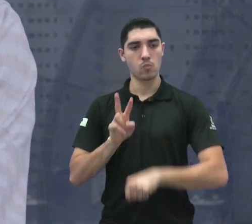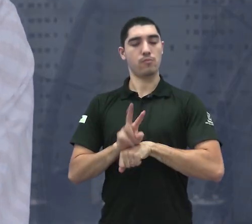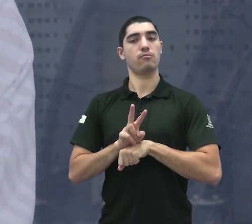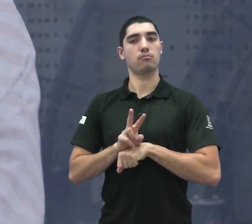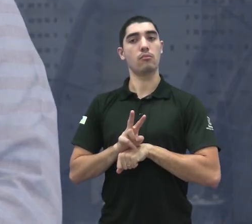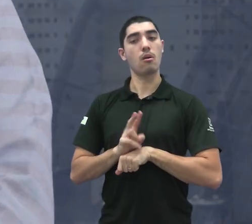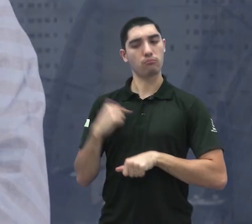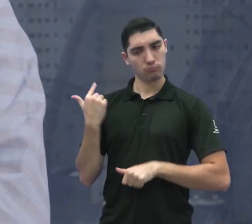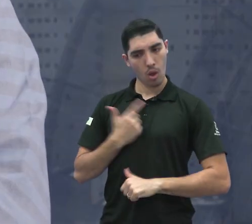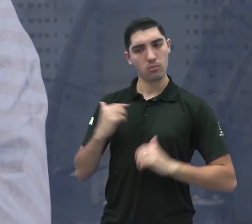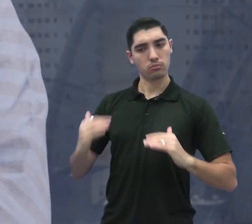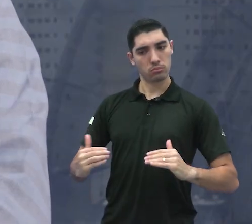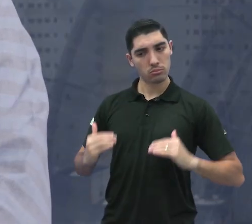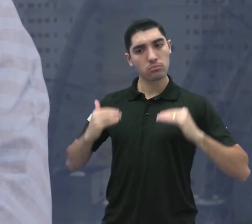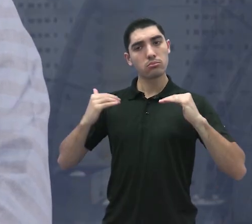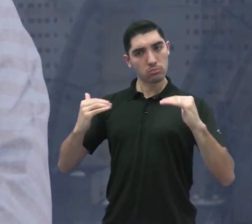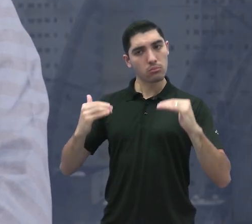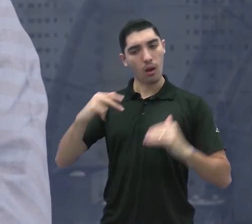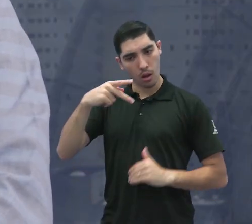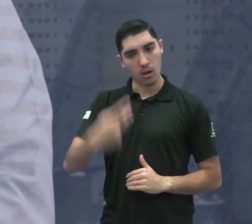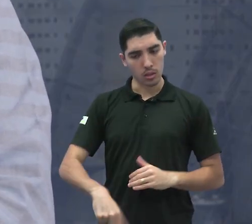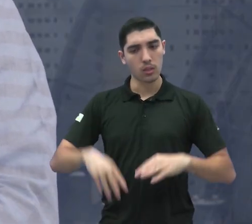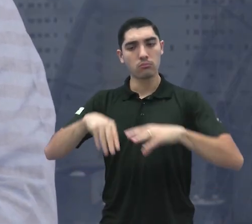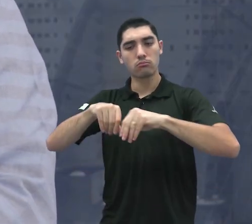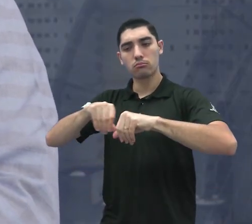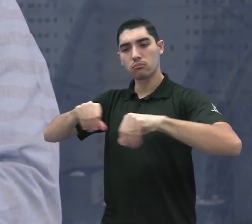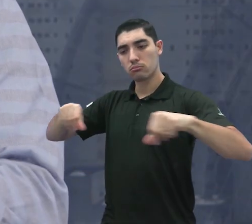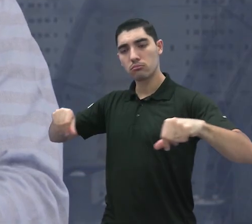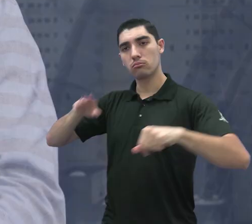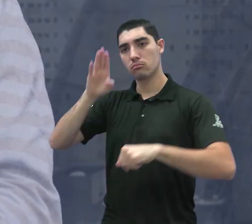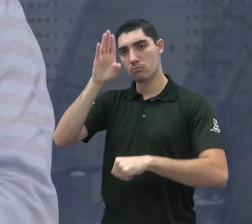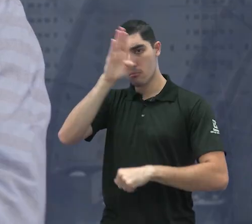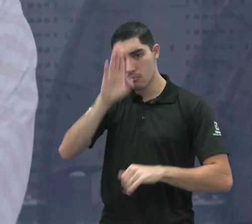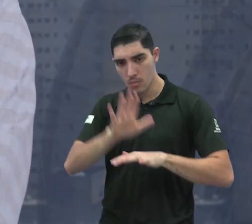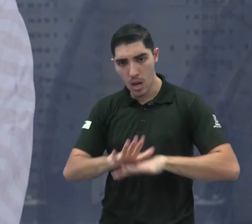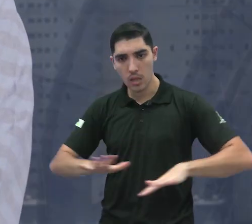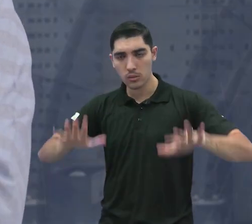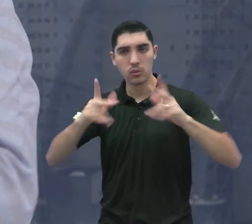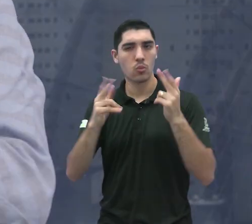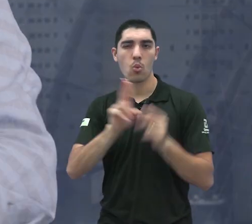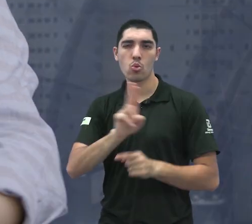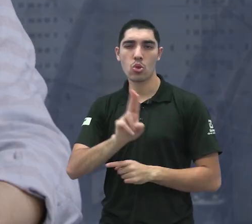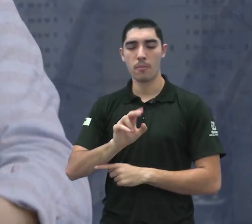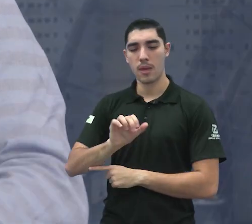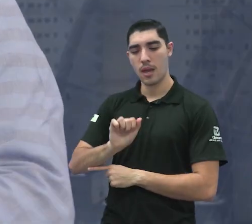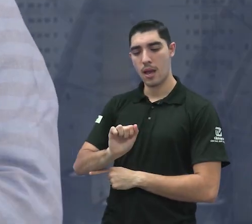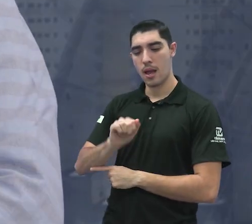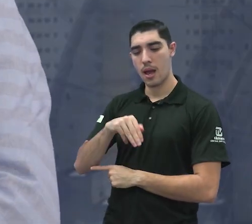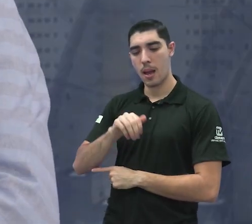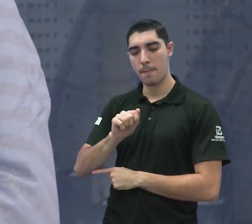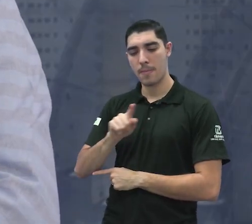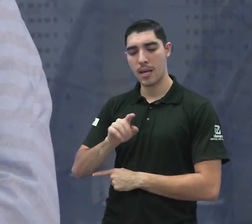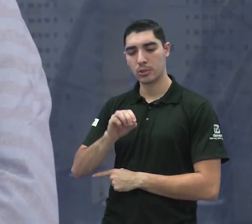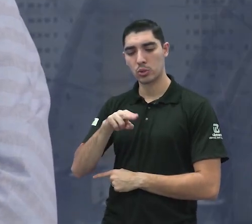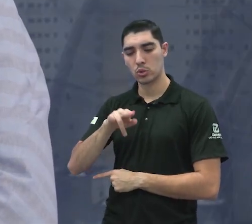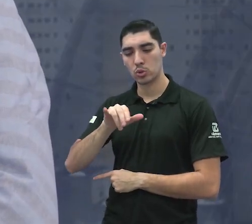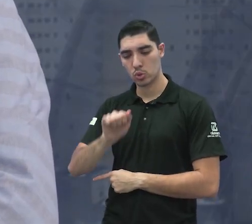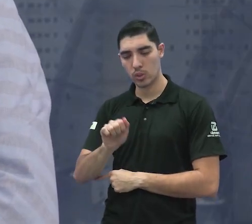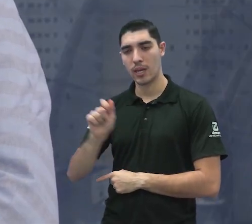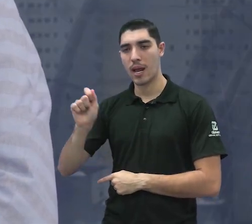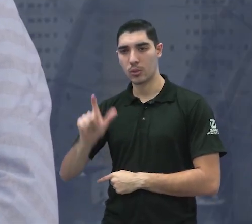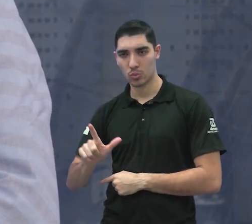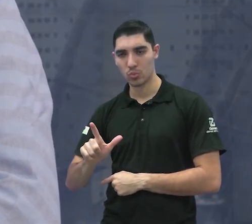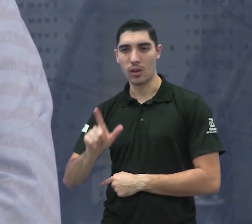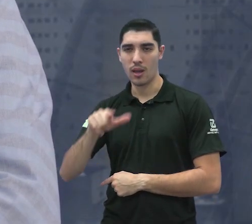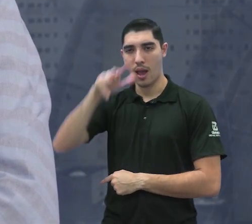de soberania sobre o nosso território nacional, notadamente a chamada Amazônia Azul, o nosso litoral. E com isso,